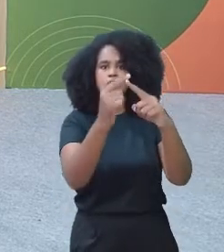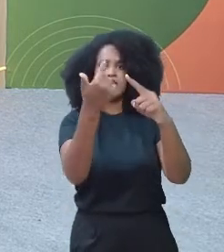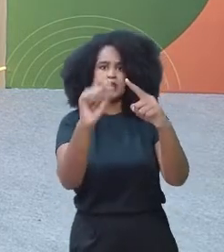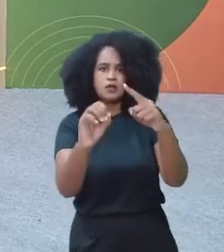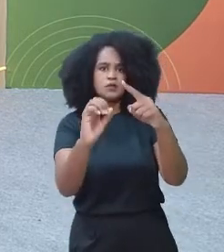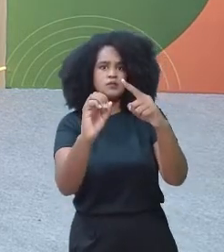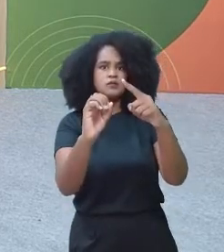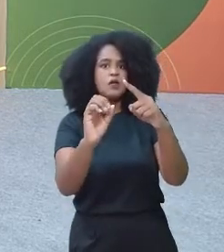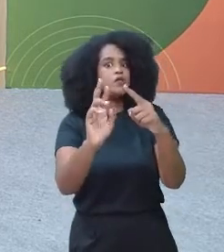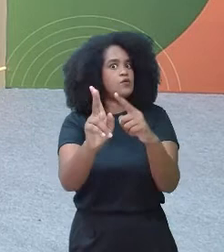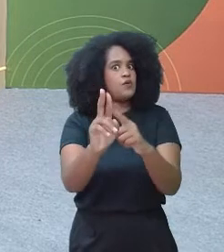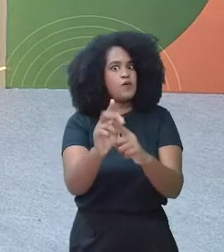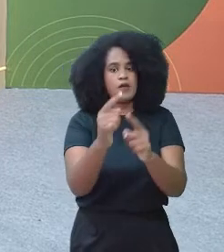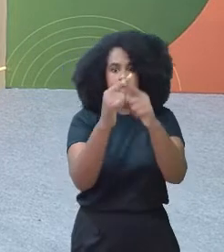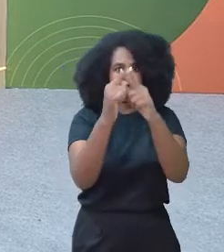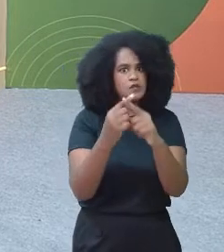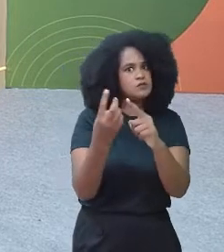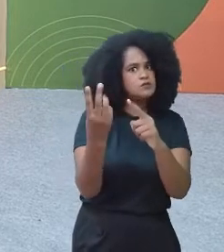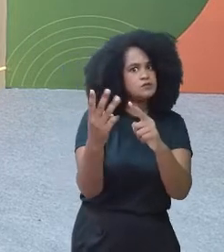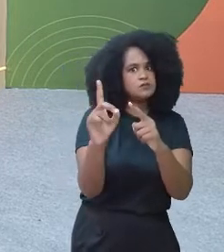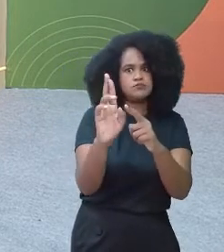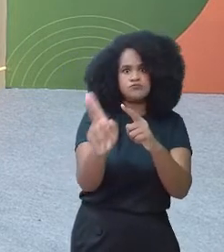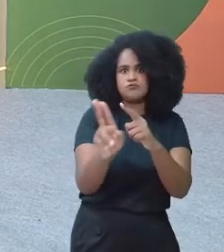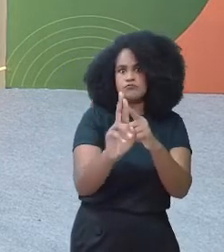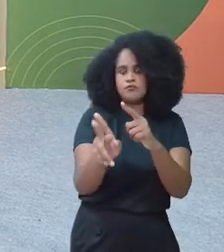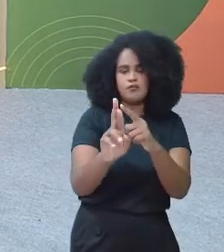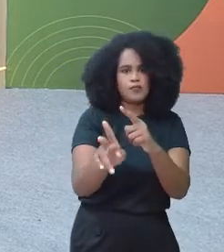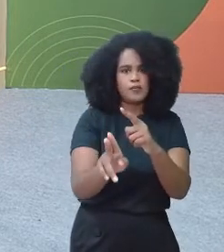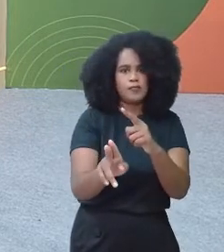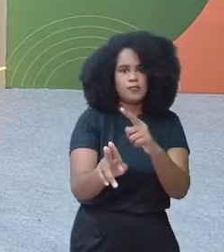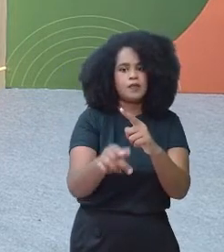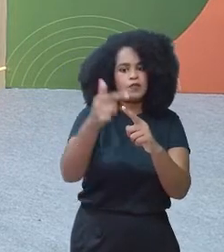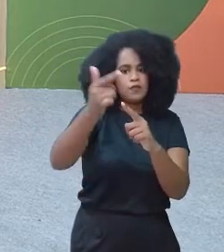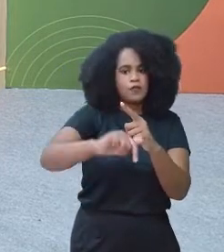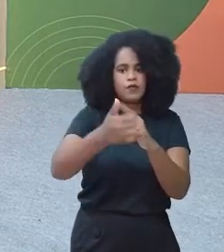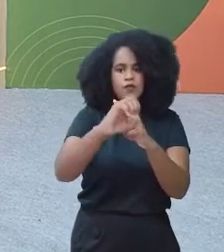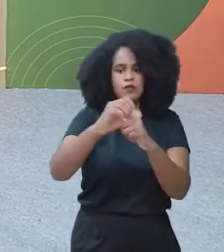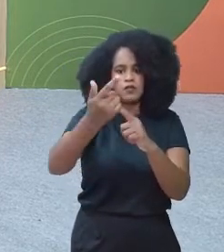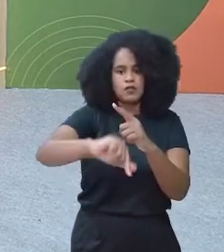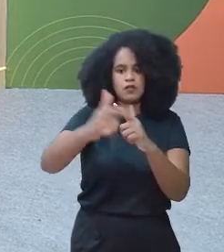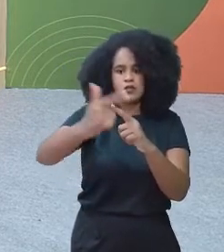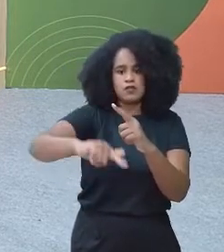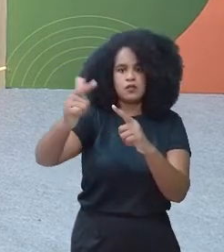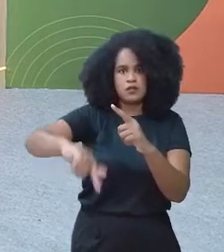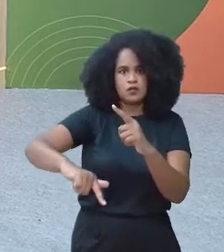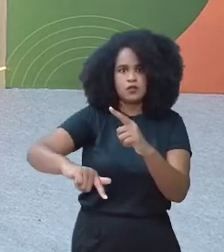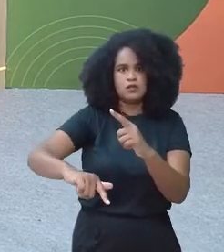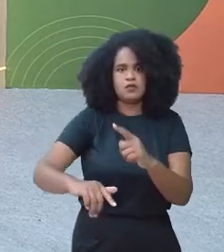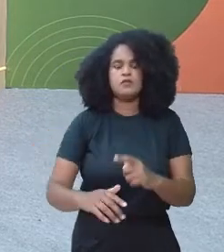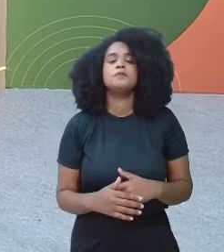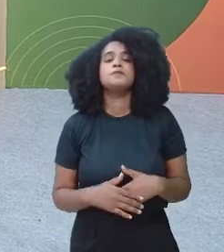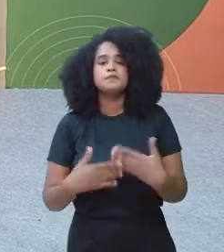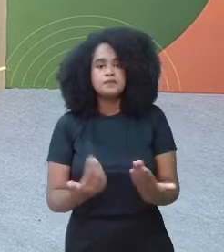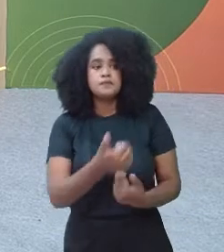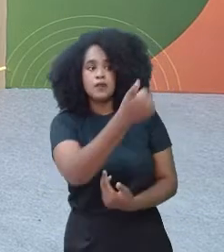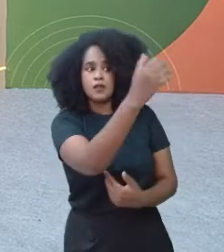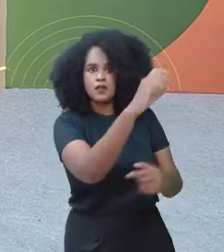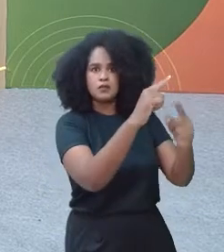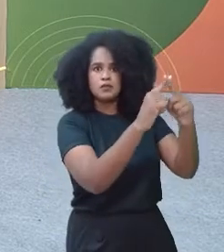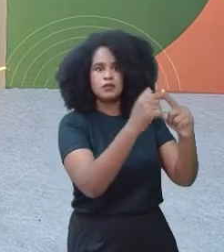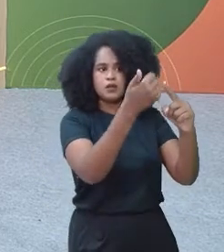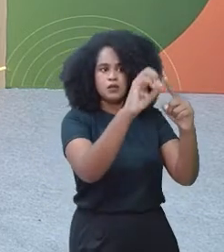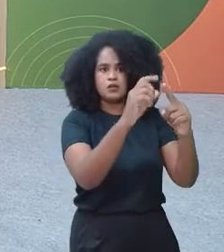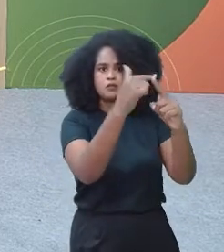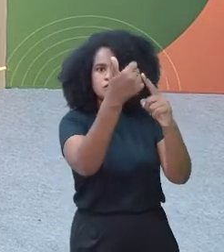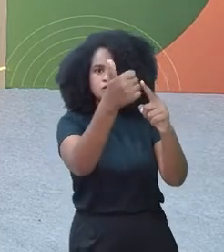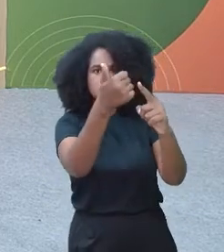3, tá, gente? A gente vai colocar essa quantidade de vezes que eu vou multiplicar o número 10. Então, o 10 vai aparecer